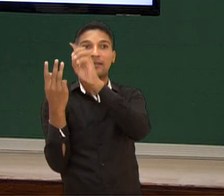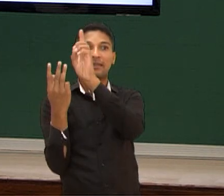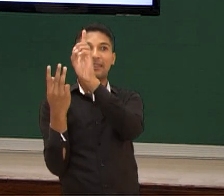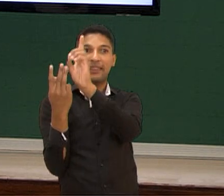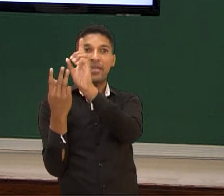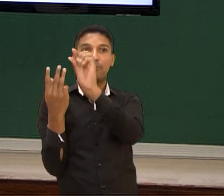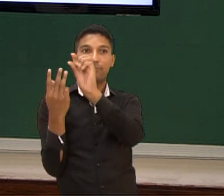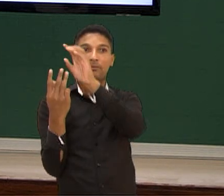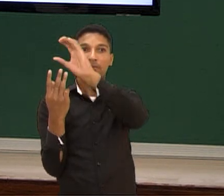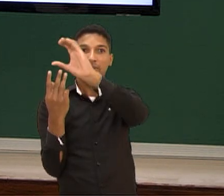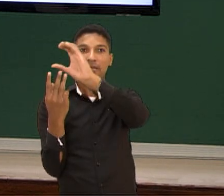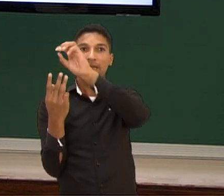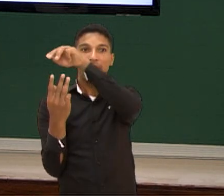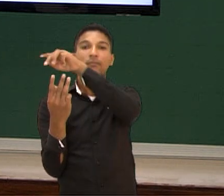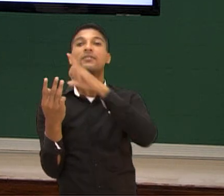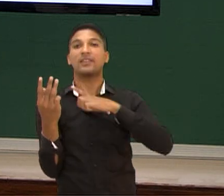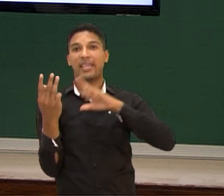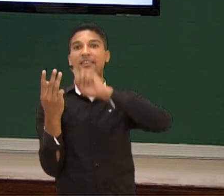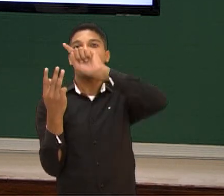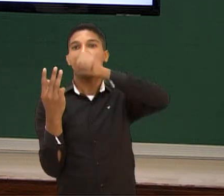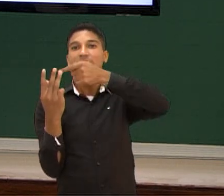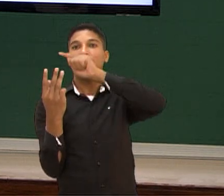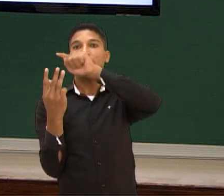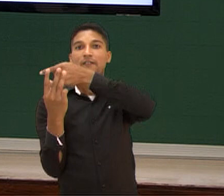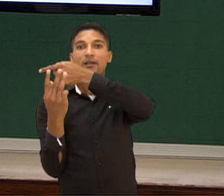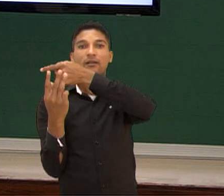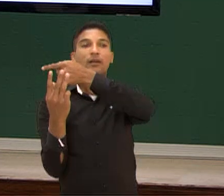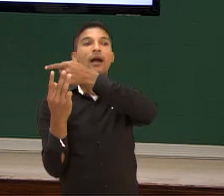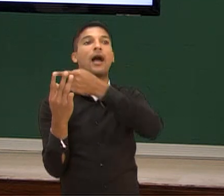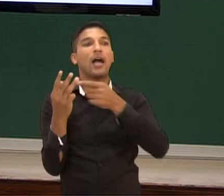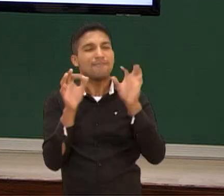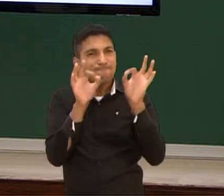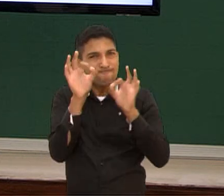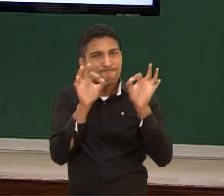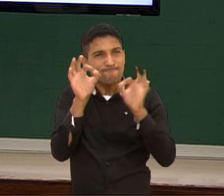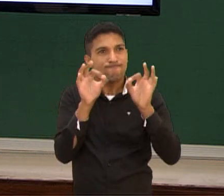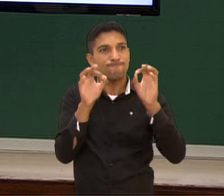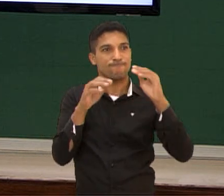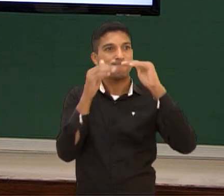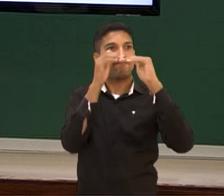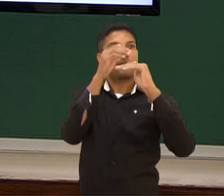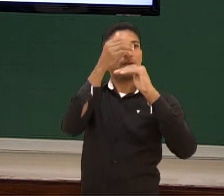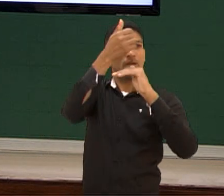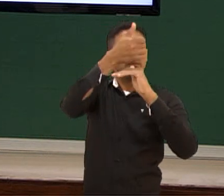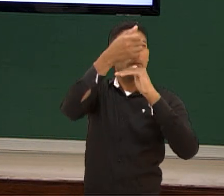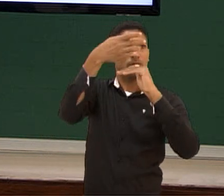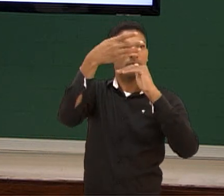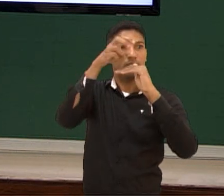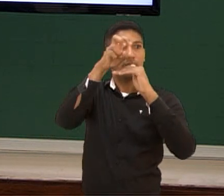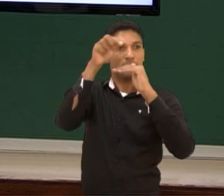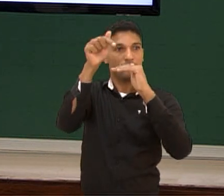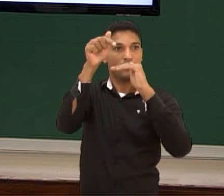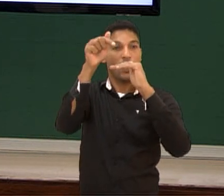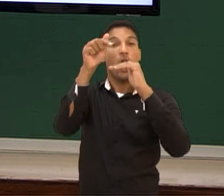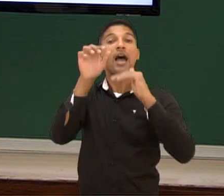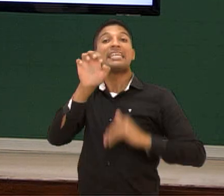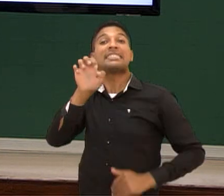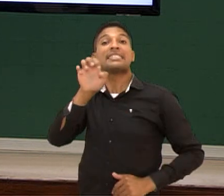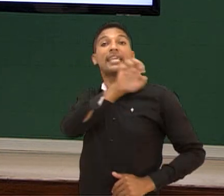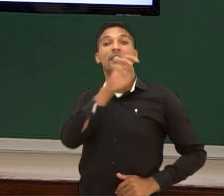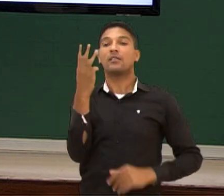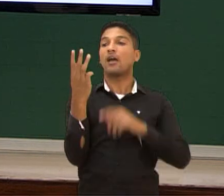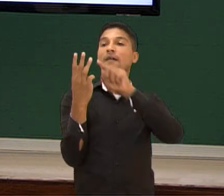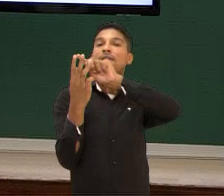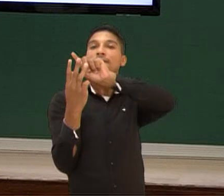Então, quantos que eu tenho aqui? 1. Então, a minha vírgula vai caminhar o quê? Uma casa para a minha esquerda. Então, que número que fica